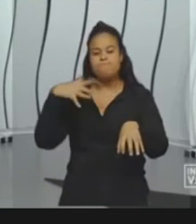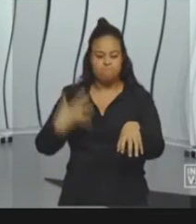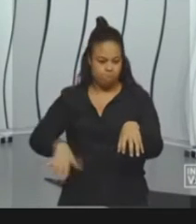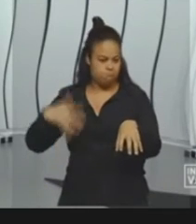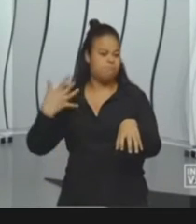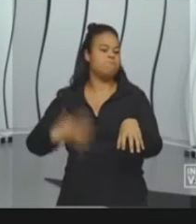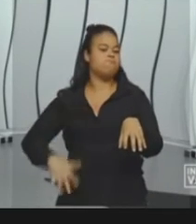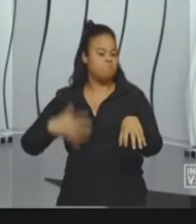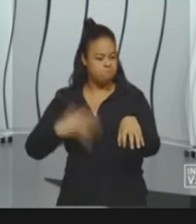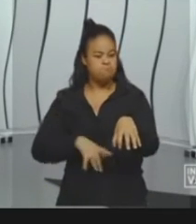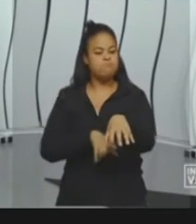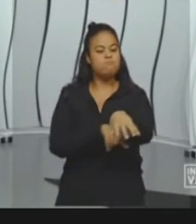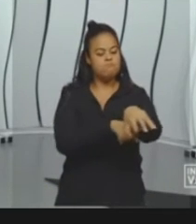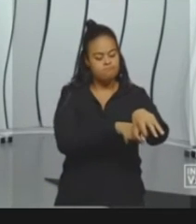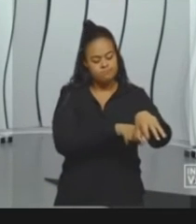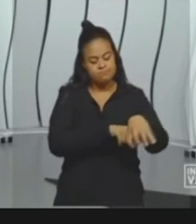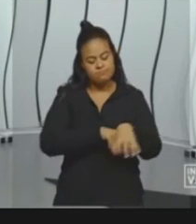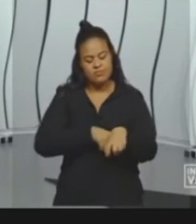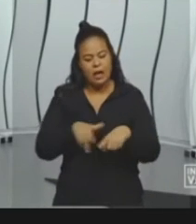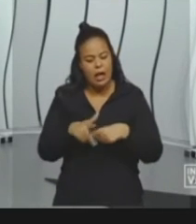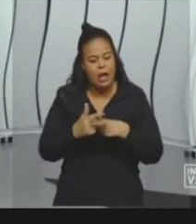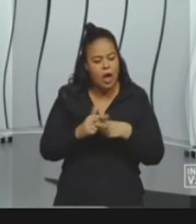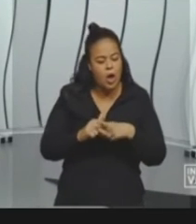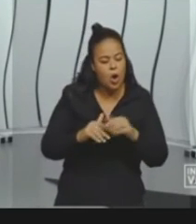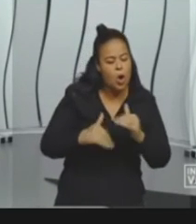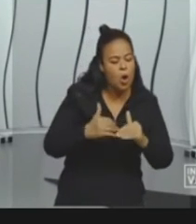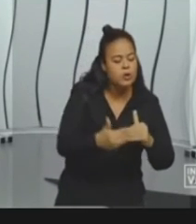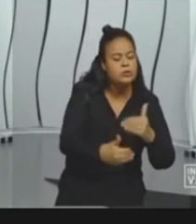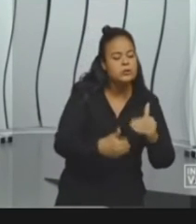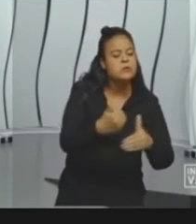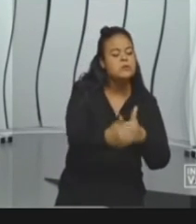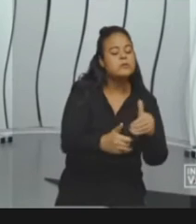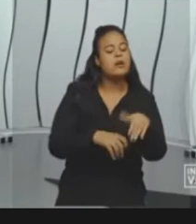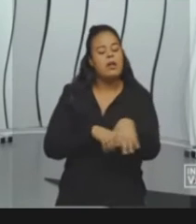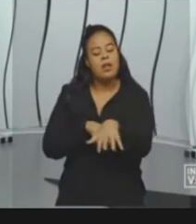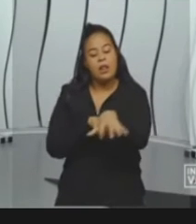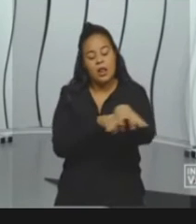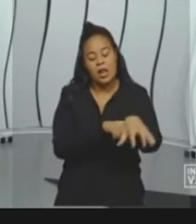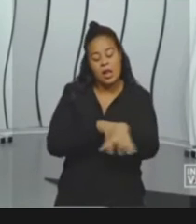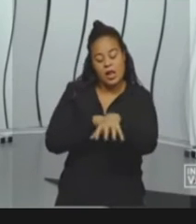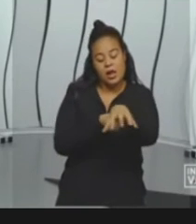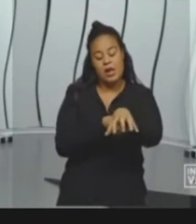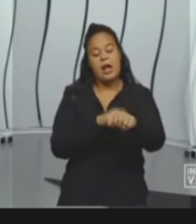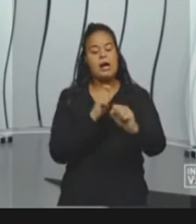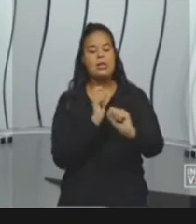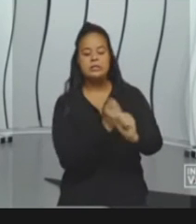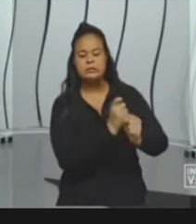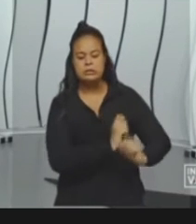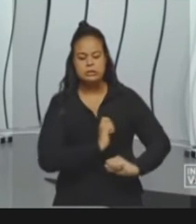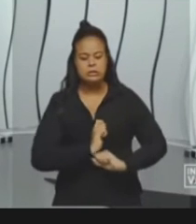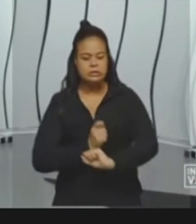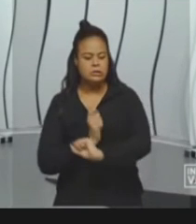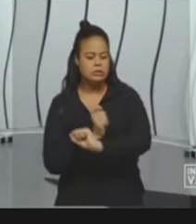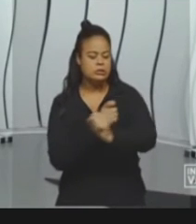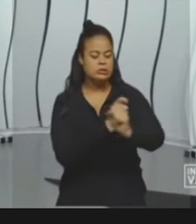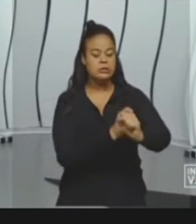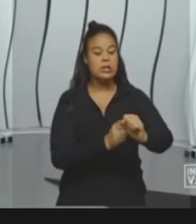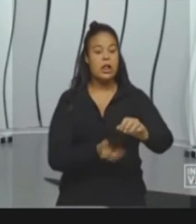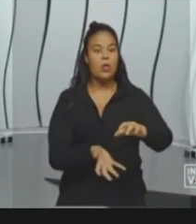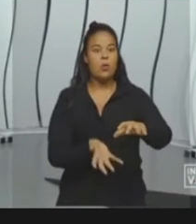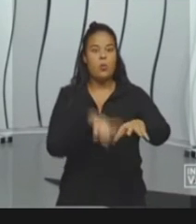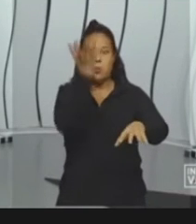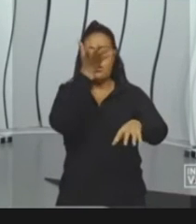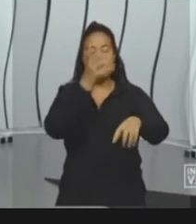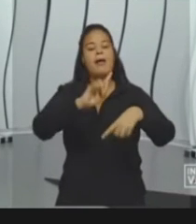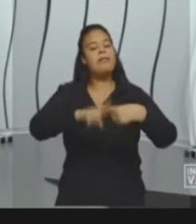que são destinadas a produzir energia renovável. O custo da construção é alto mas a manutenção depois é barato